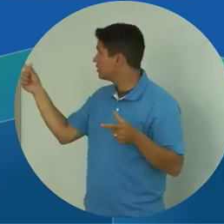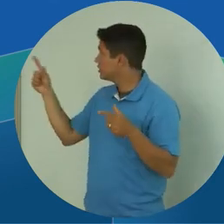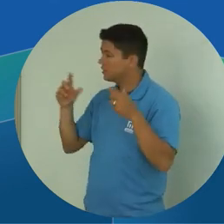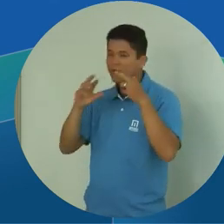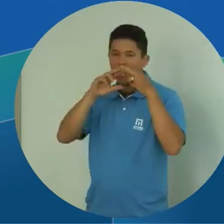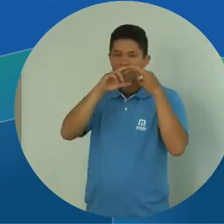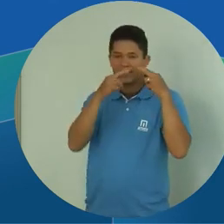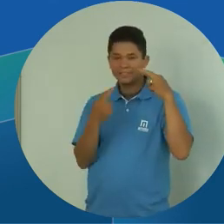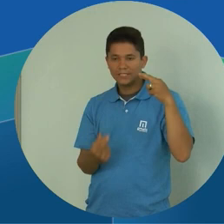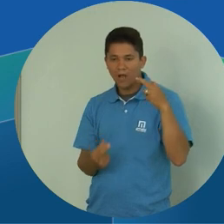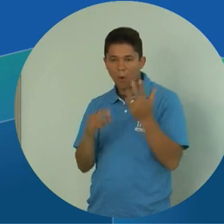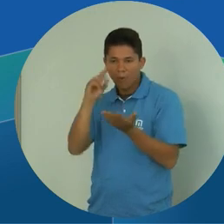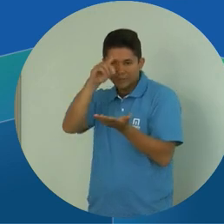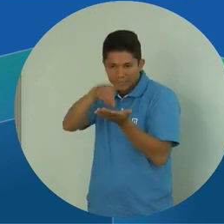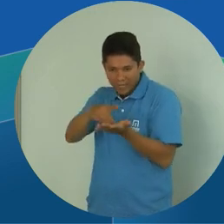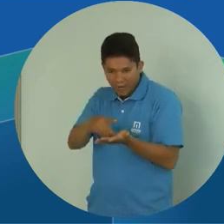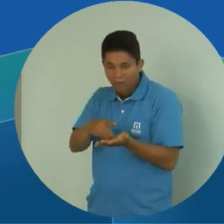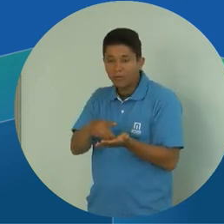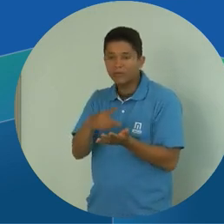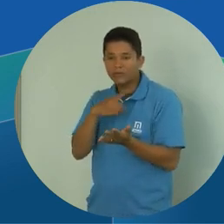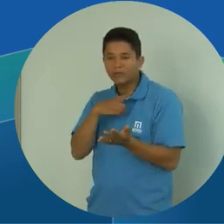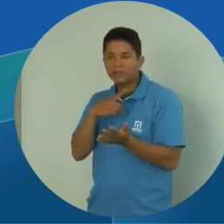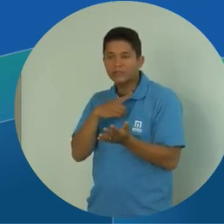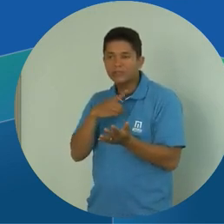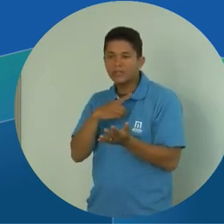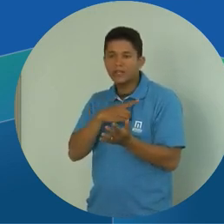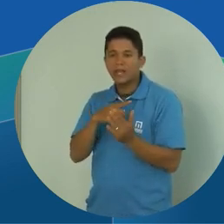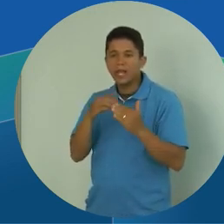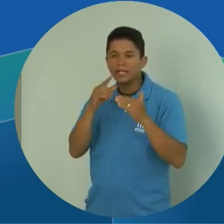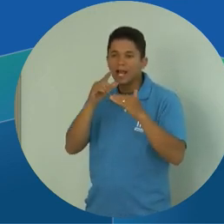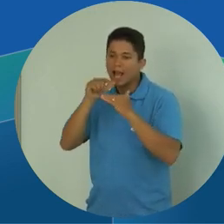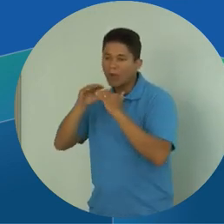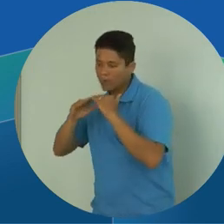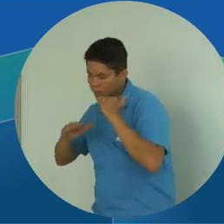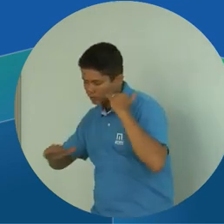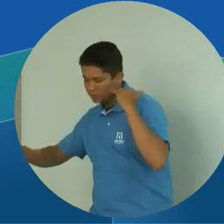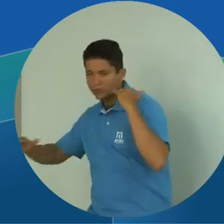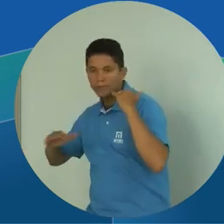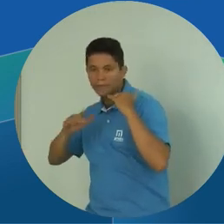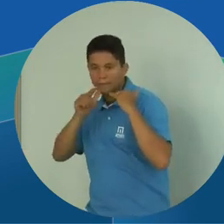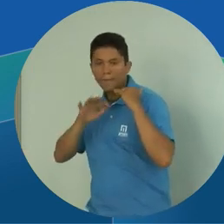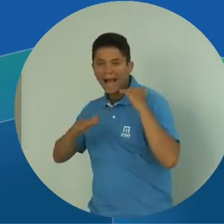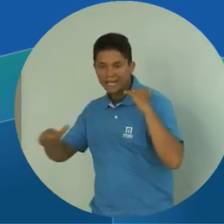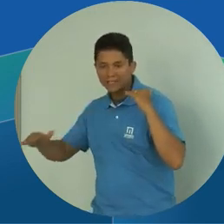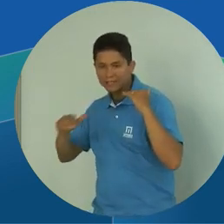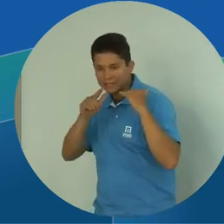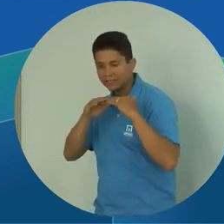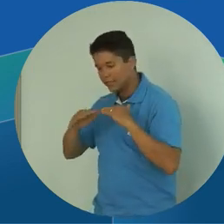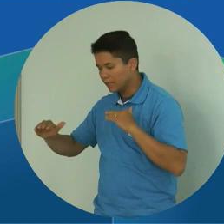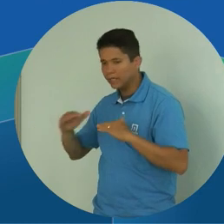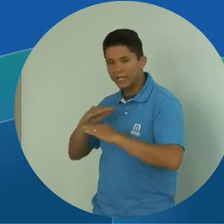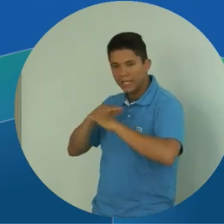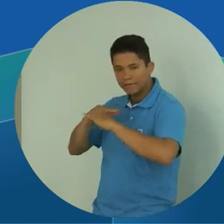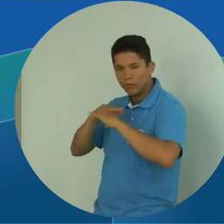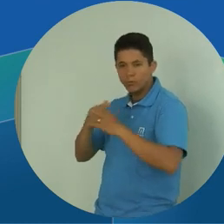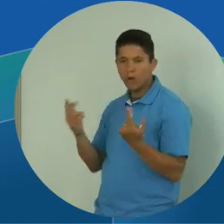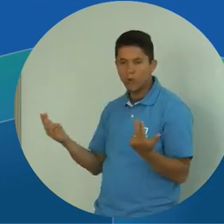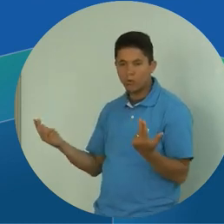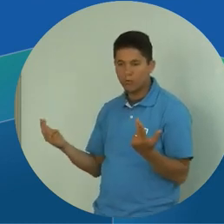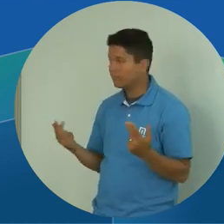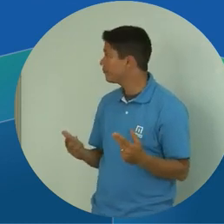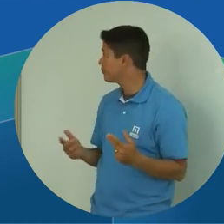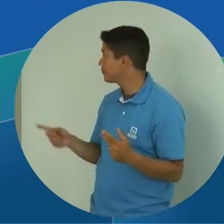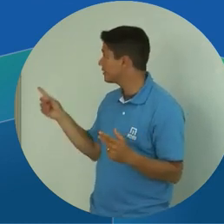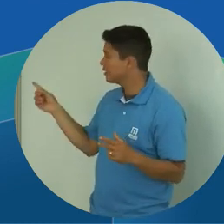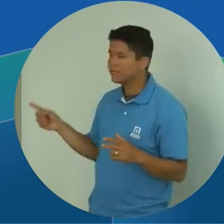referencial oficial, isso vai estar com relação ao nível do mar. E, inclusive, tem uma foto, a água aqui, né?